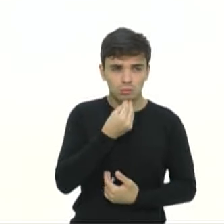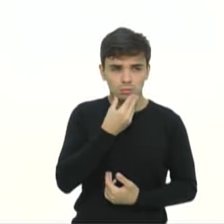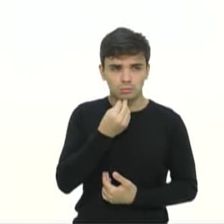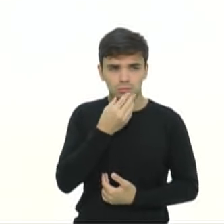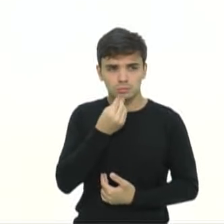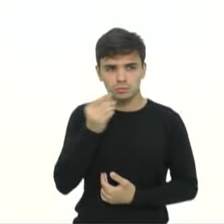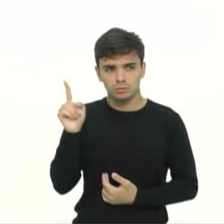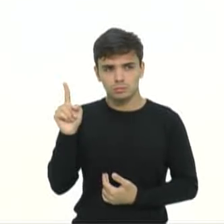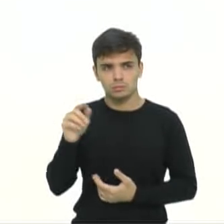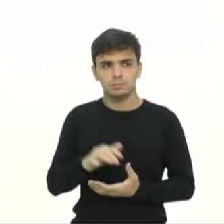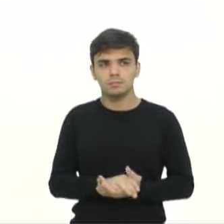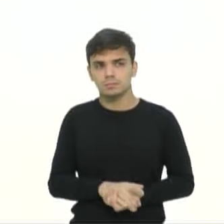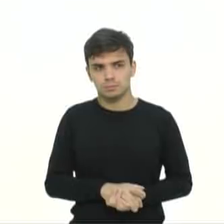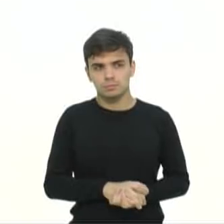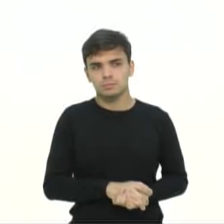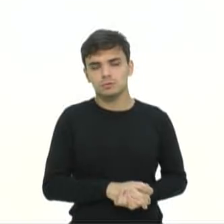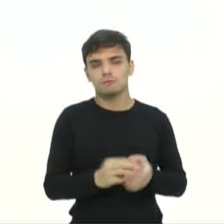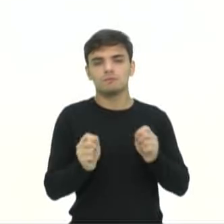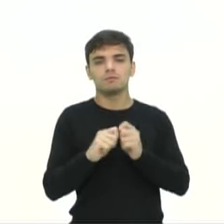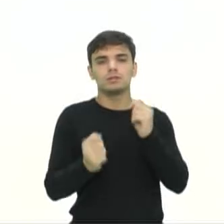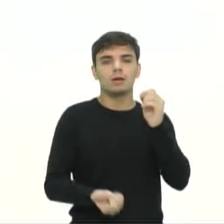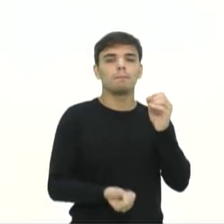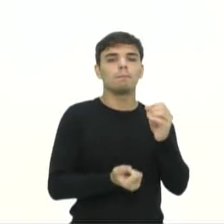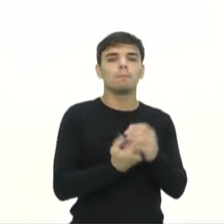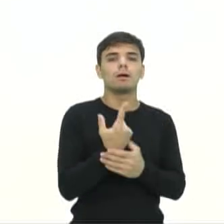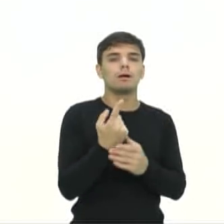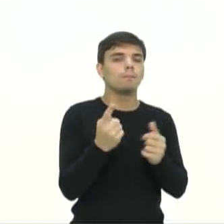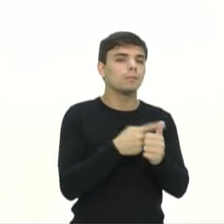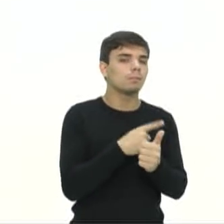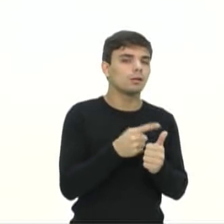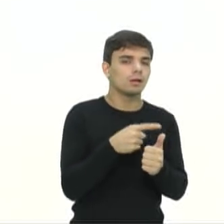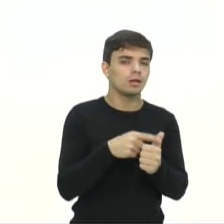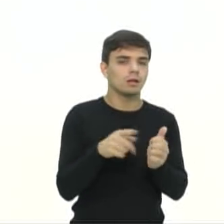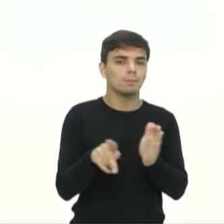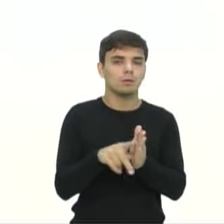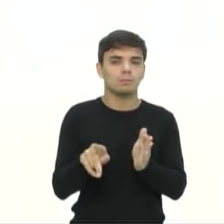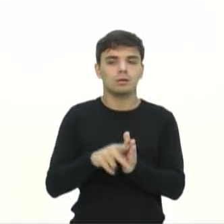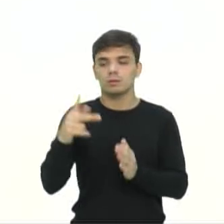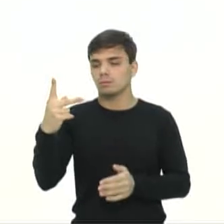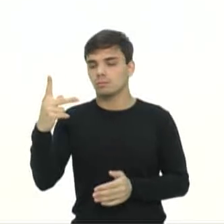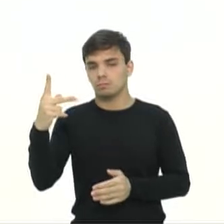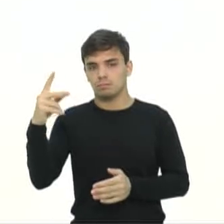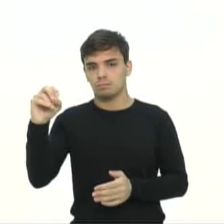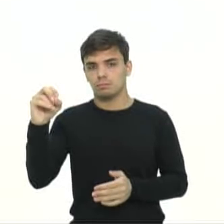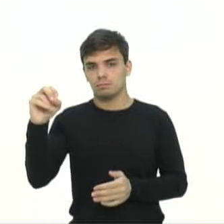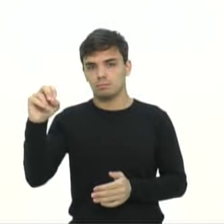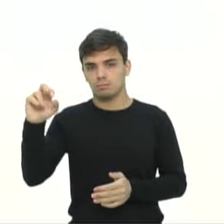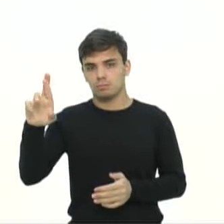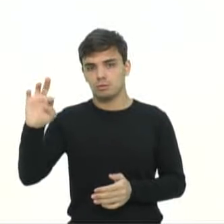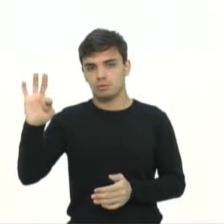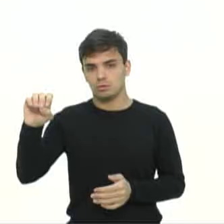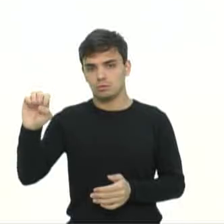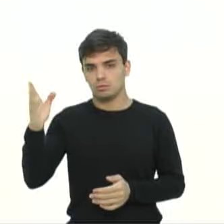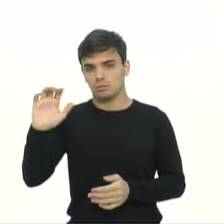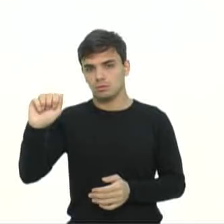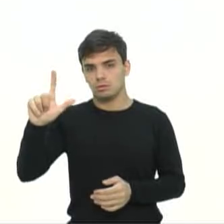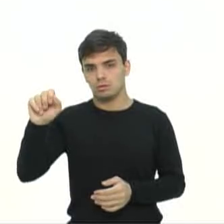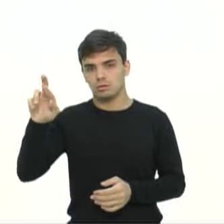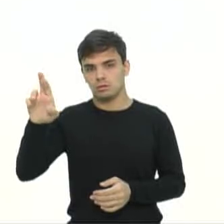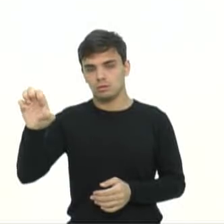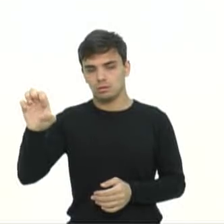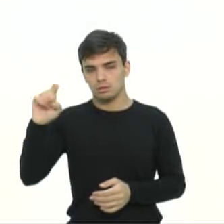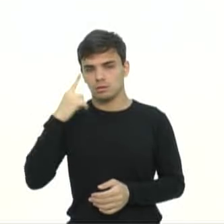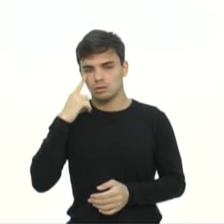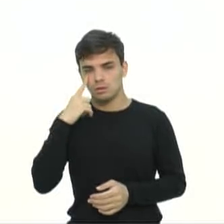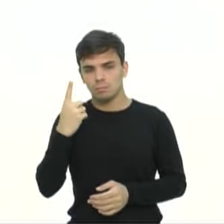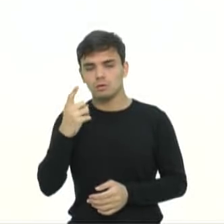o Conde de Coman, né, fez sua primeira apresentação no país em Porto Alegre. Somente em 1938, quando um grupo de